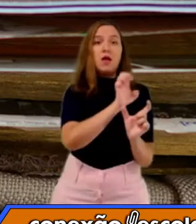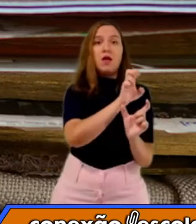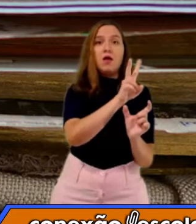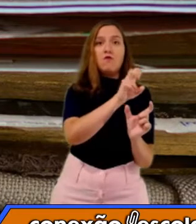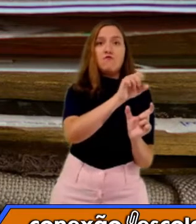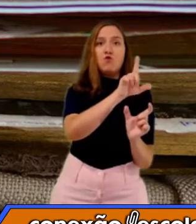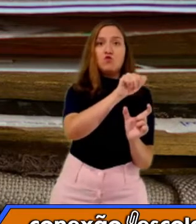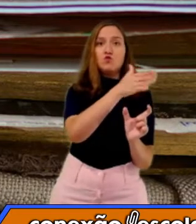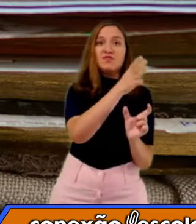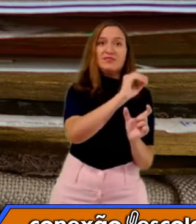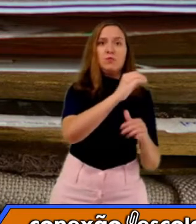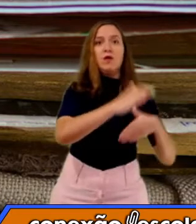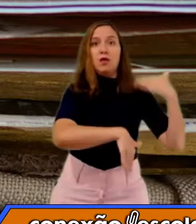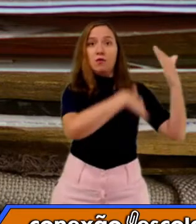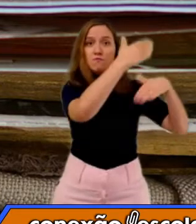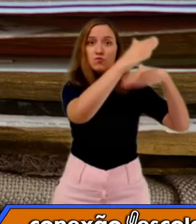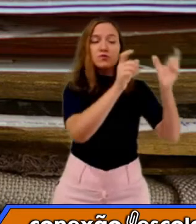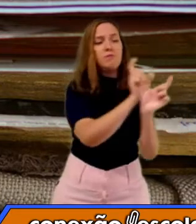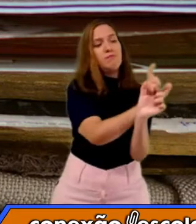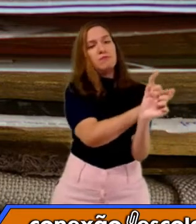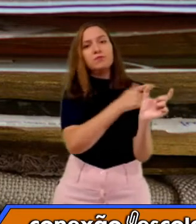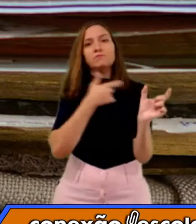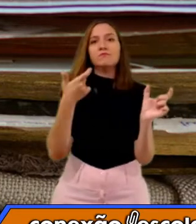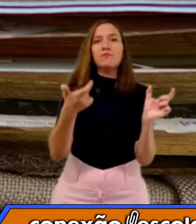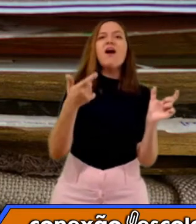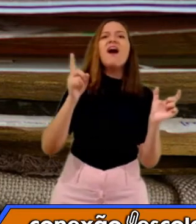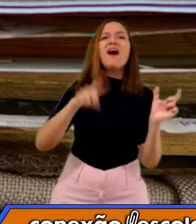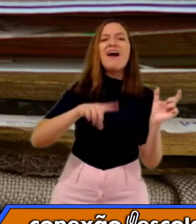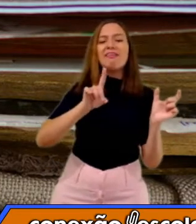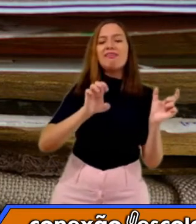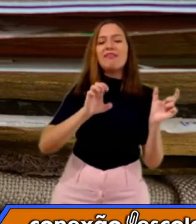é decadência, é involução.